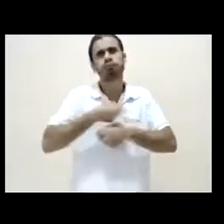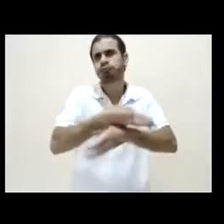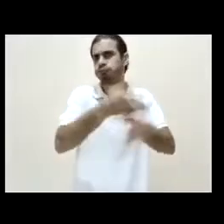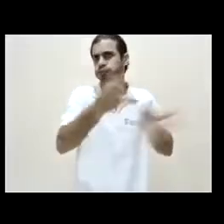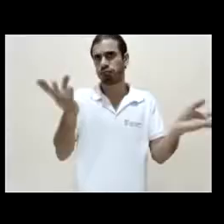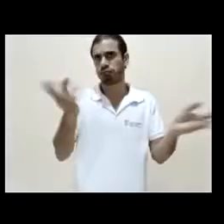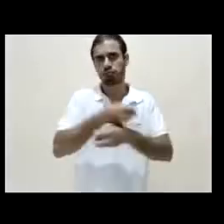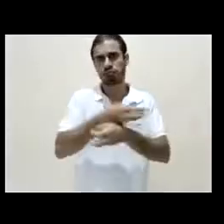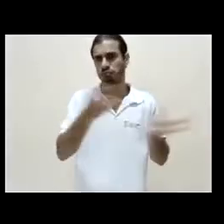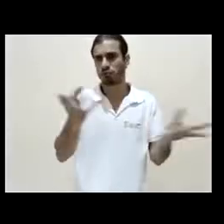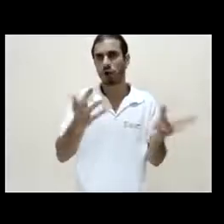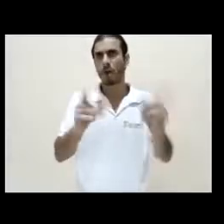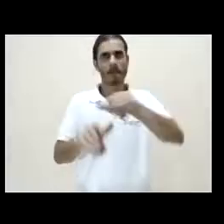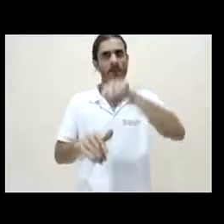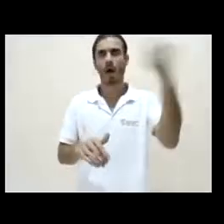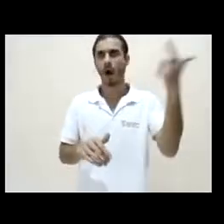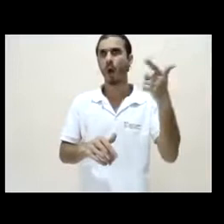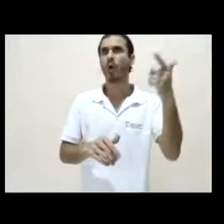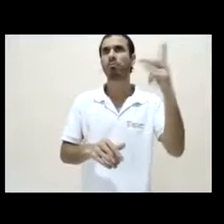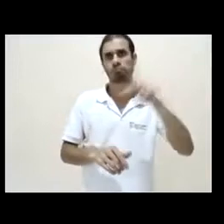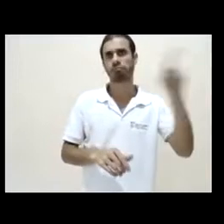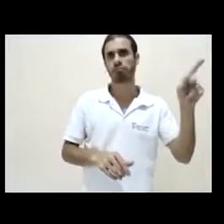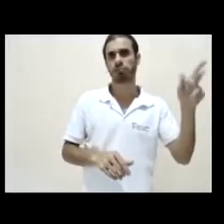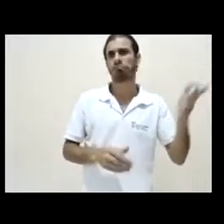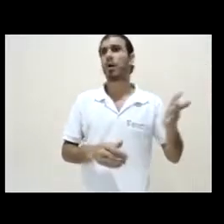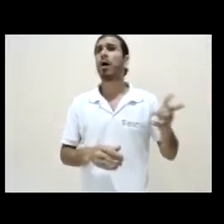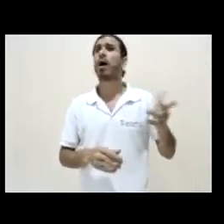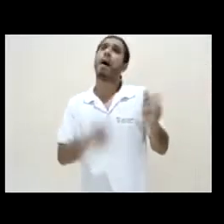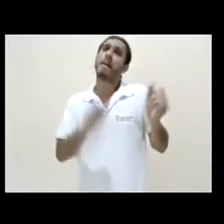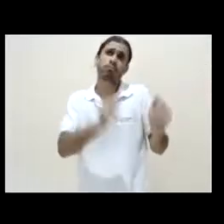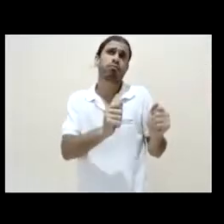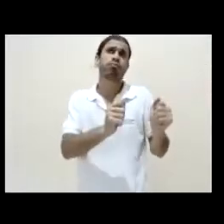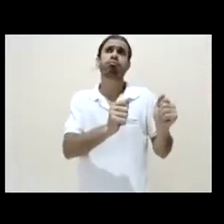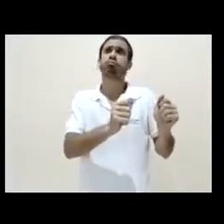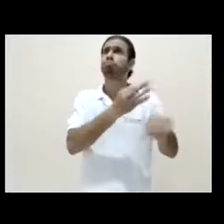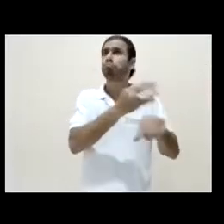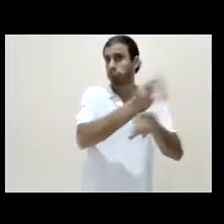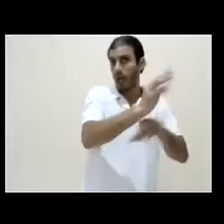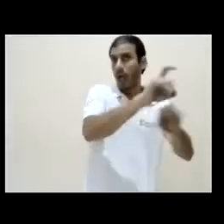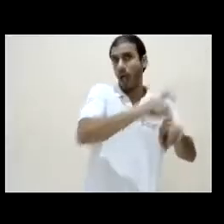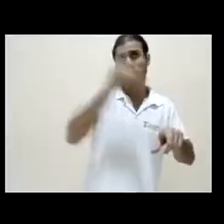inspiração para os outros docentes, né? Tanto do curso técnico agropecuário, como também